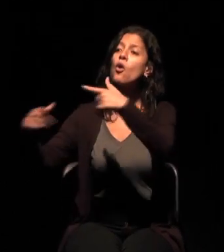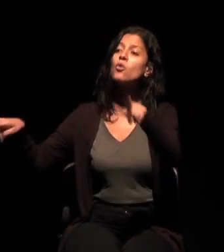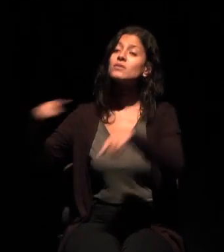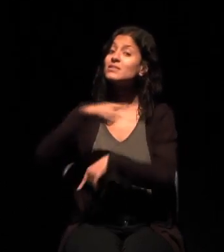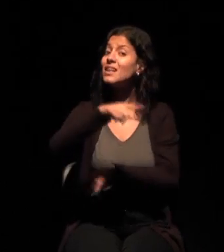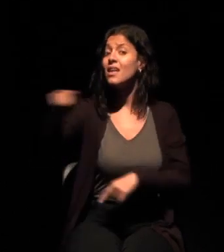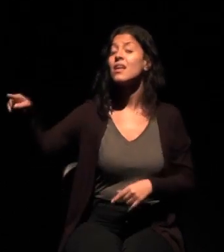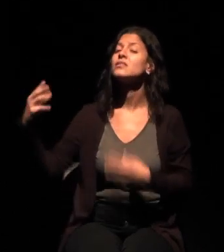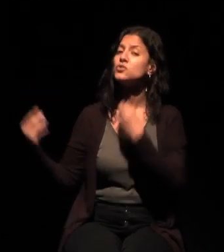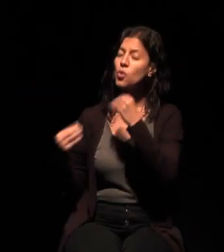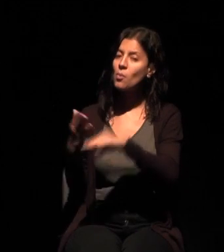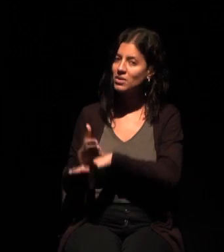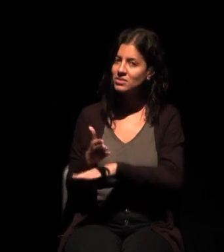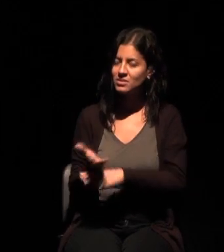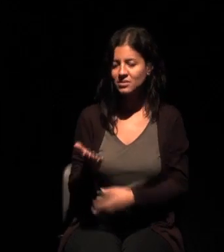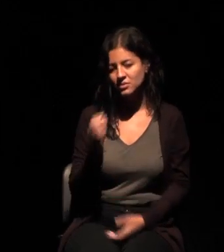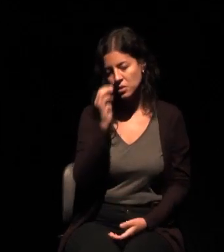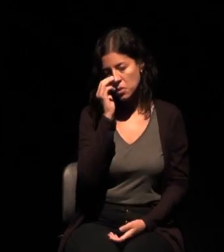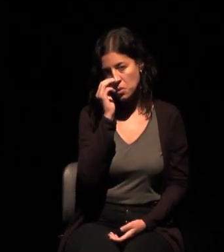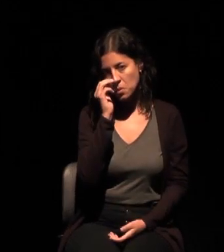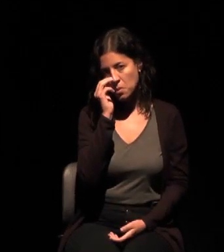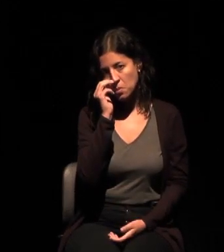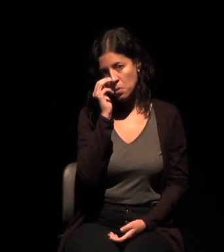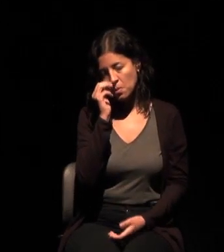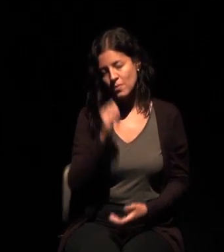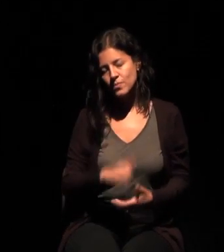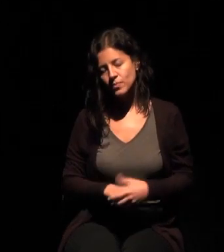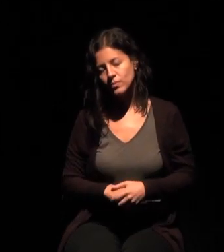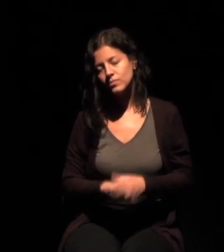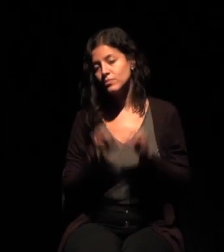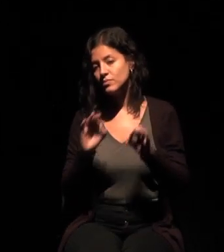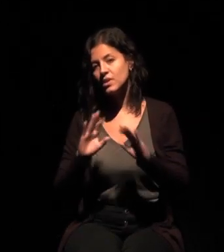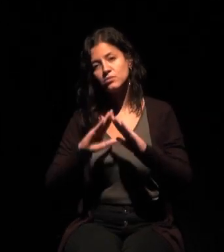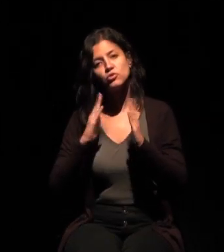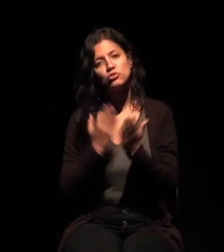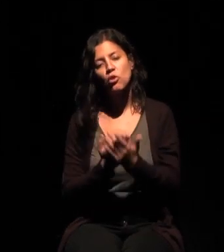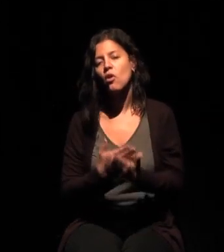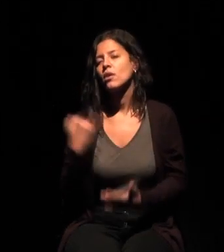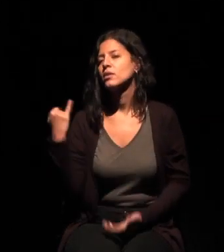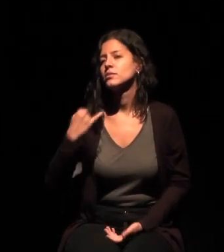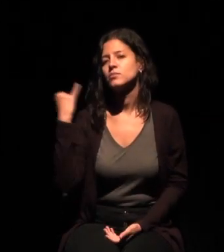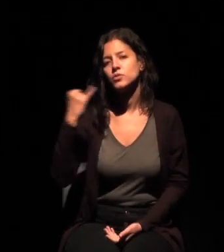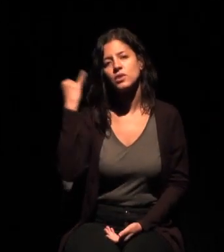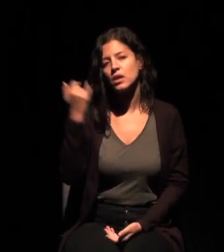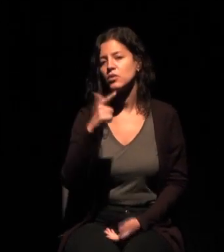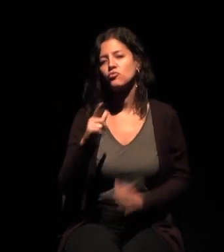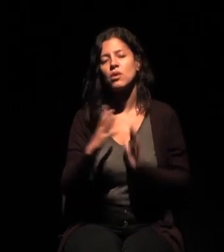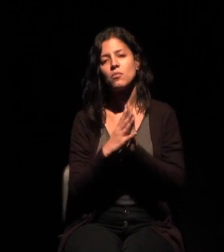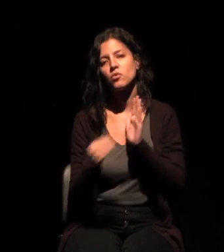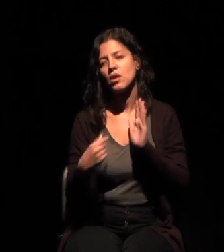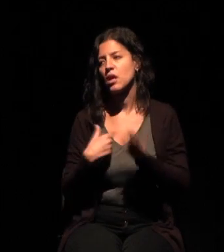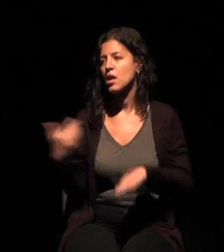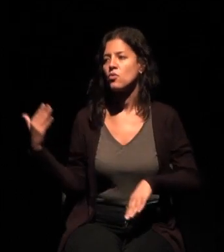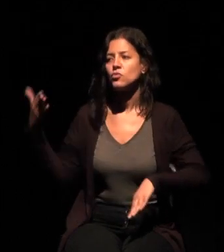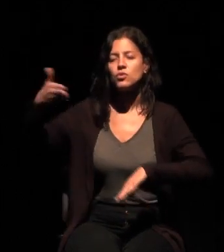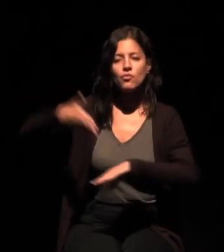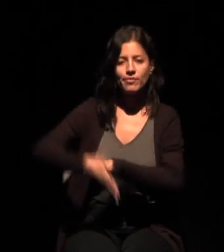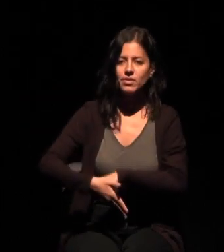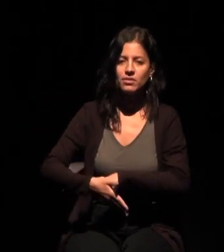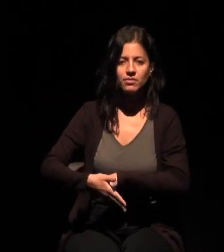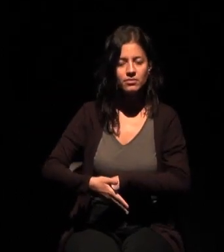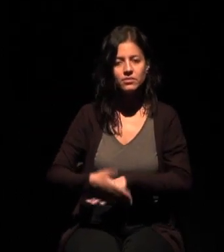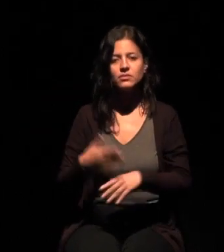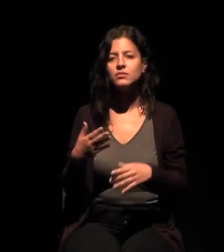e facto escola é essencial não há modelos e eu não eu não vi equipe que queria